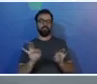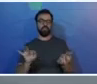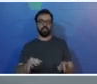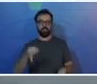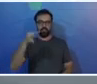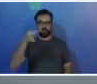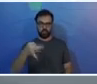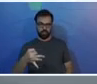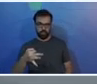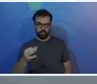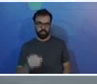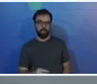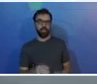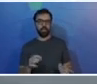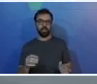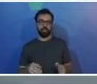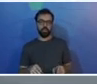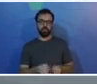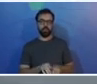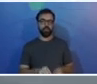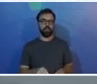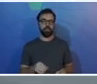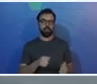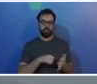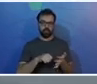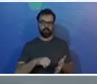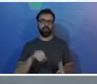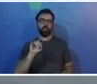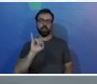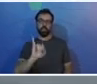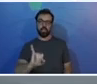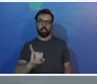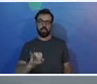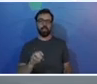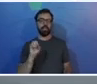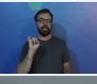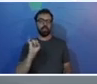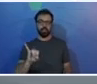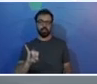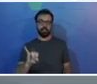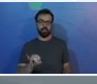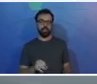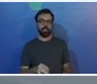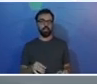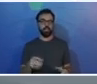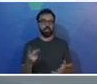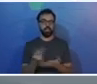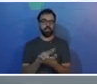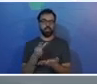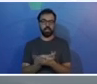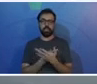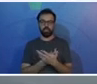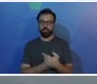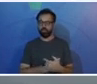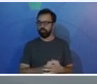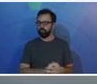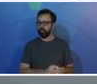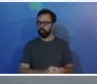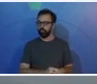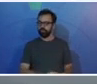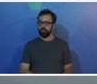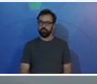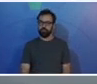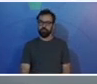As 3 frases. Leiam. Lembra do que nós falamos? C para as corretas e I para as